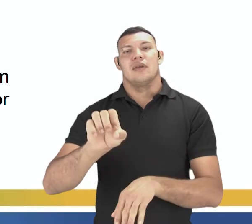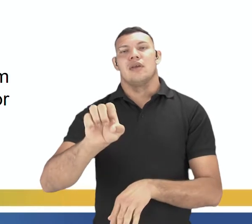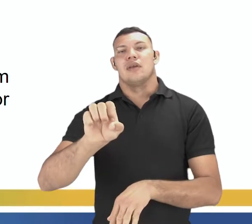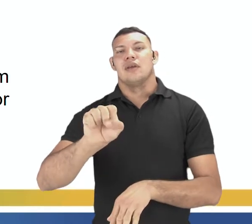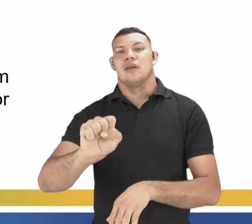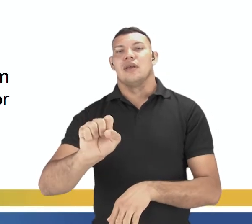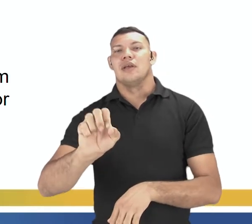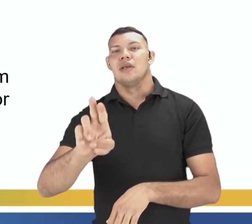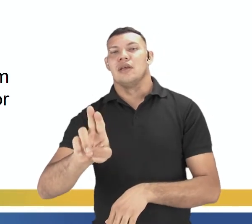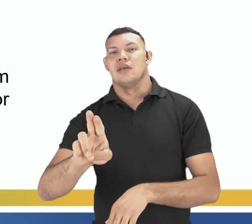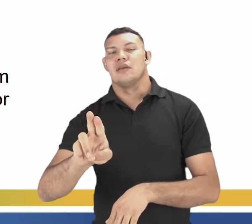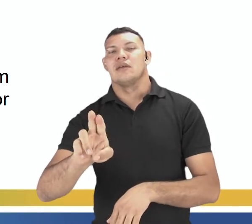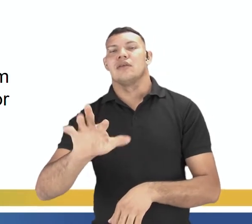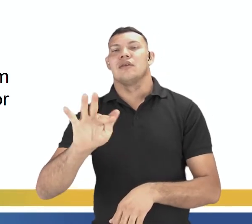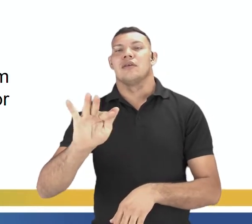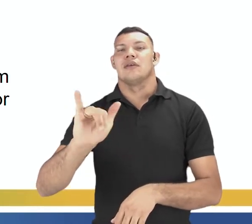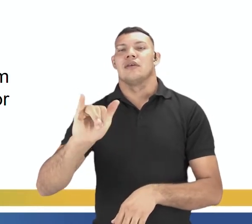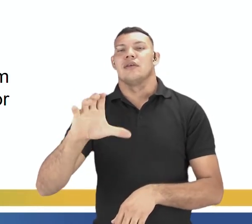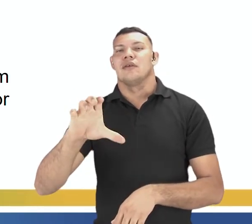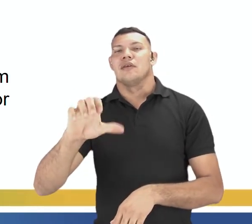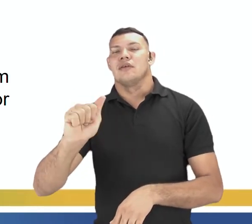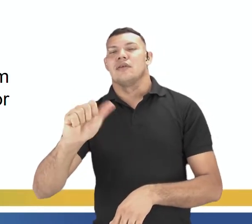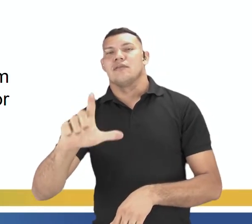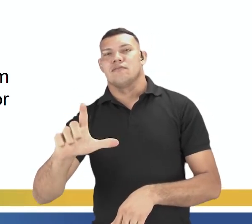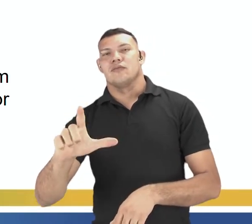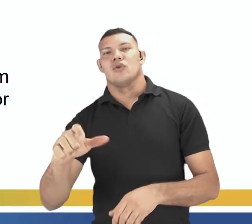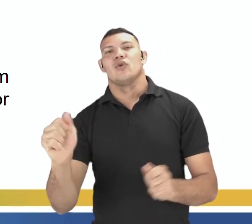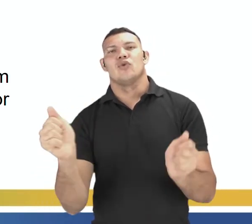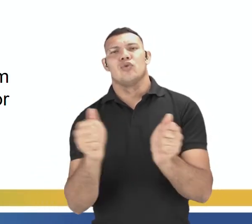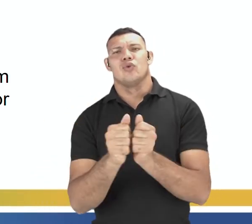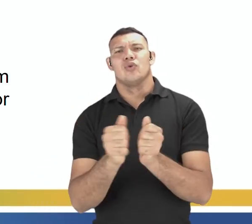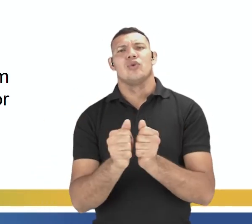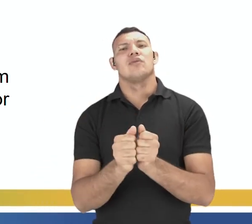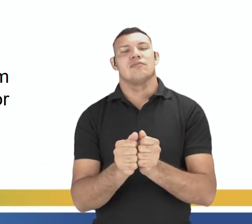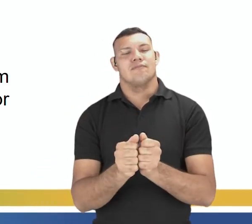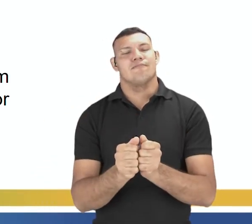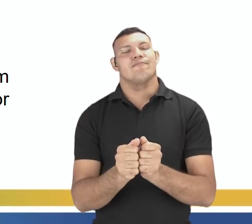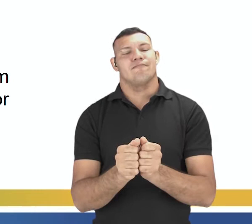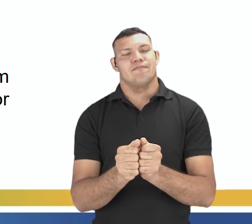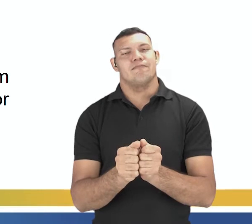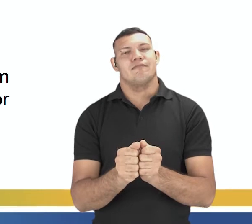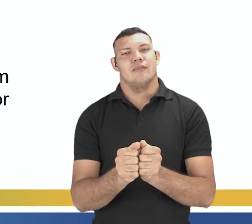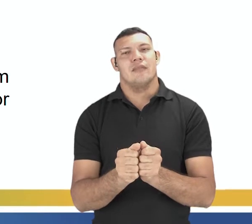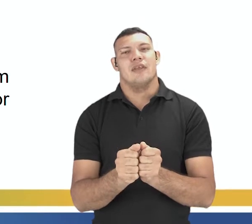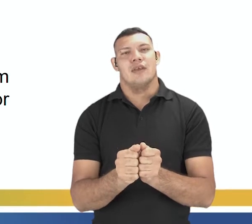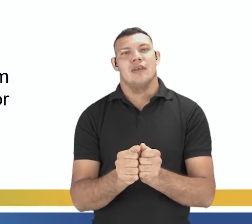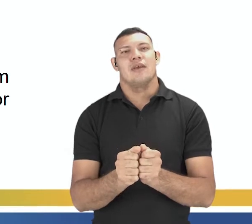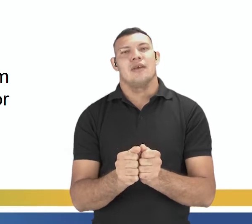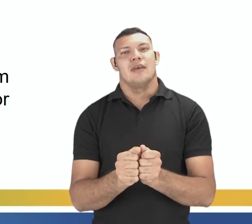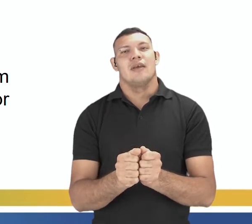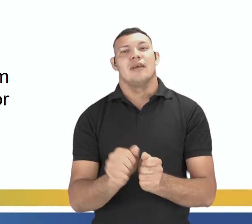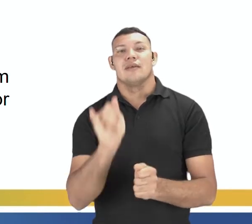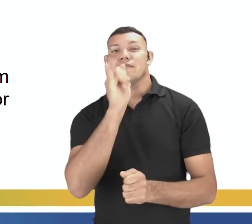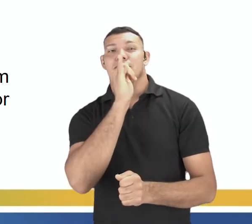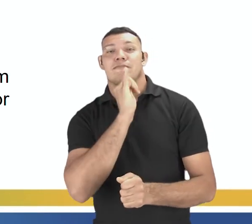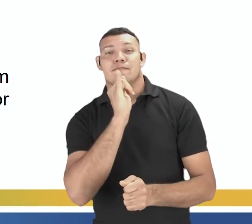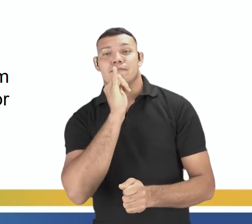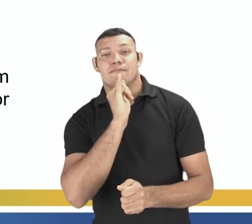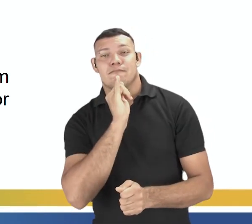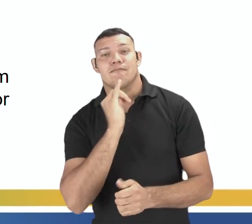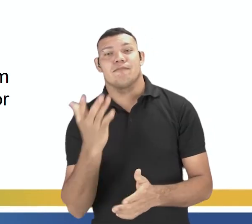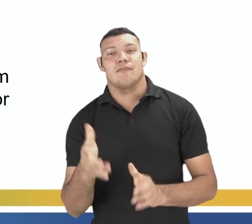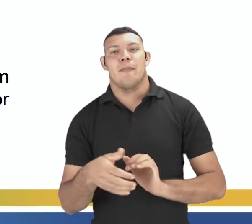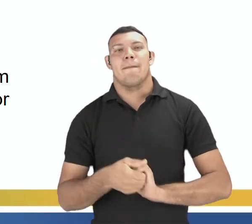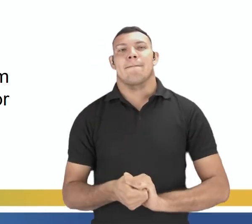um prefixo e um sufixo a uma mesma palavra já existente. E nós continuamos com o mesmo exemplo, só que